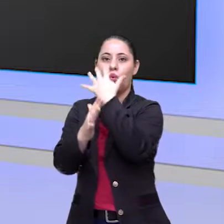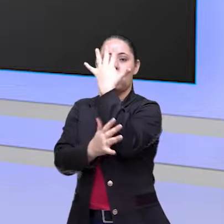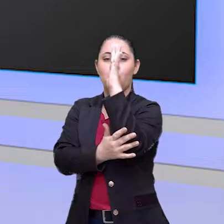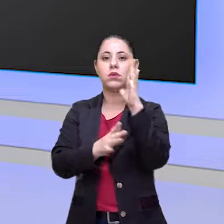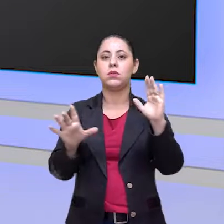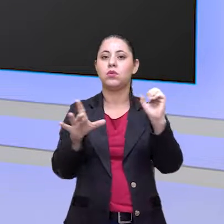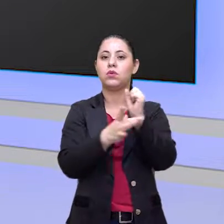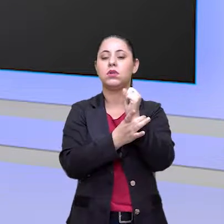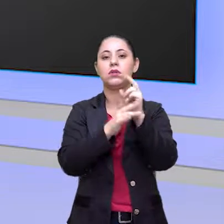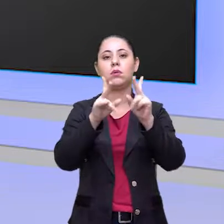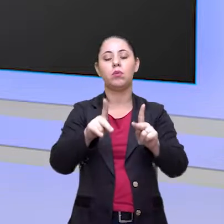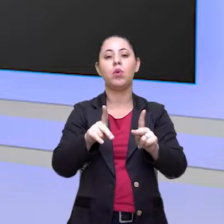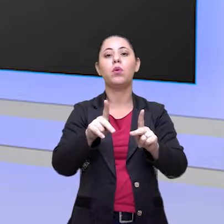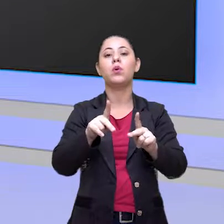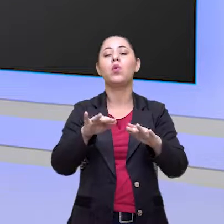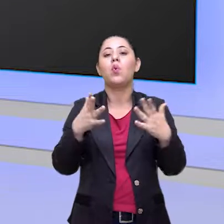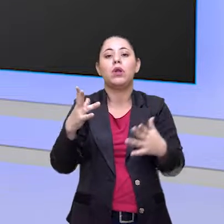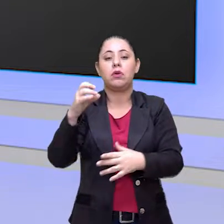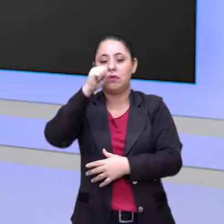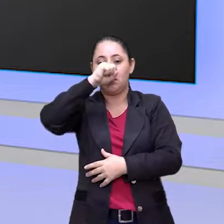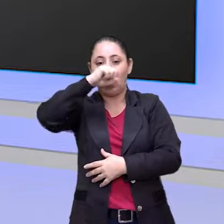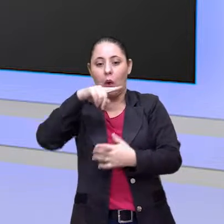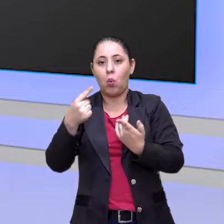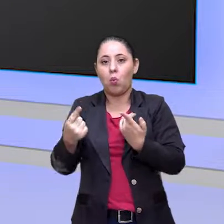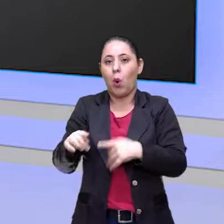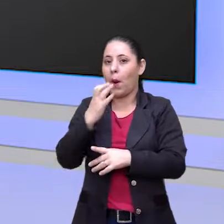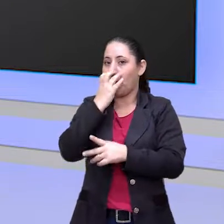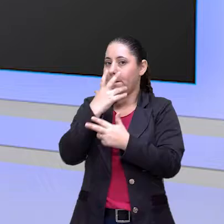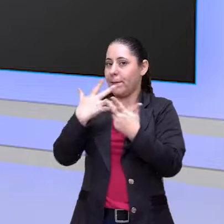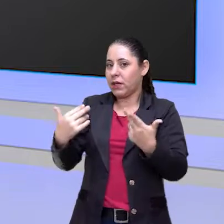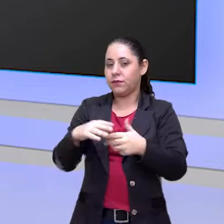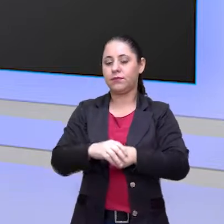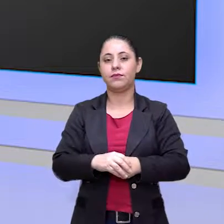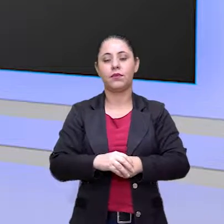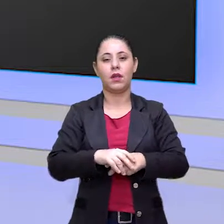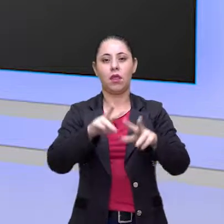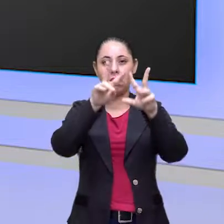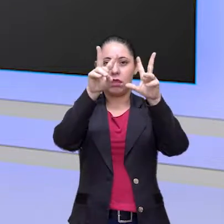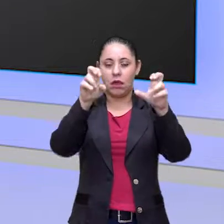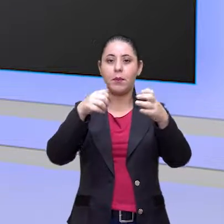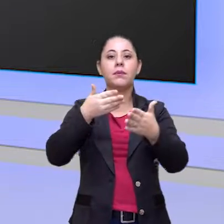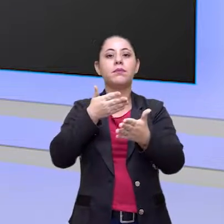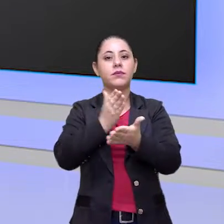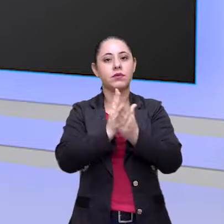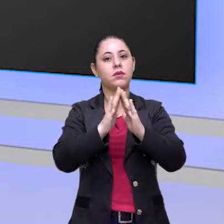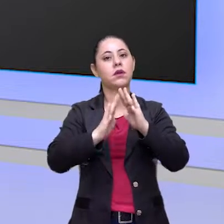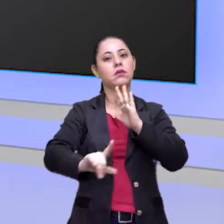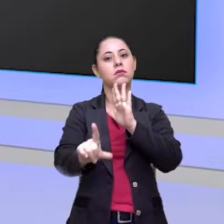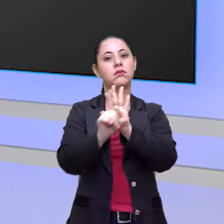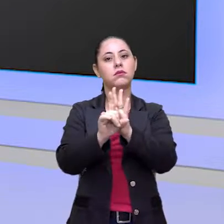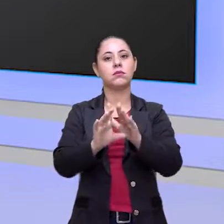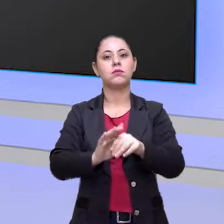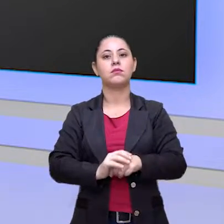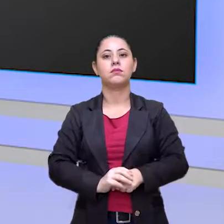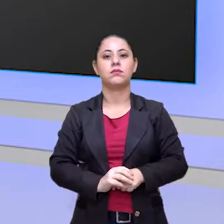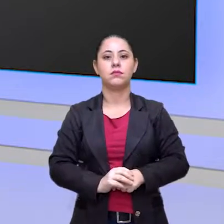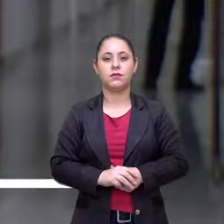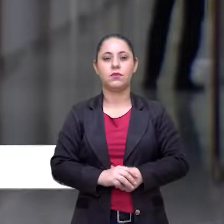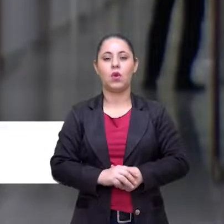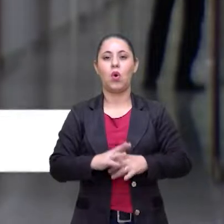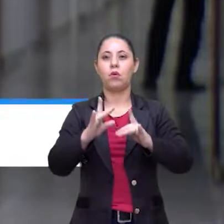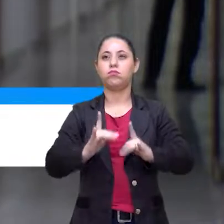ambientais e de segurança pública os casos de maus tratos de animais. A pauta foi aprovada na Casa de